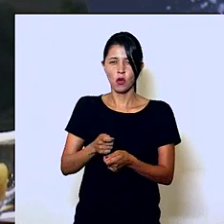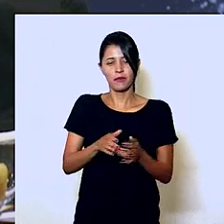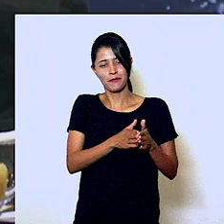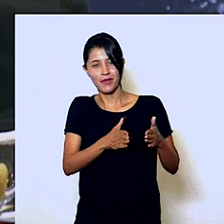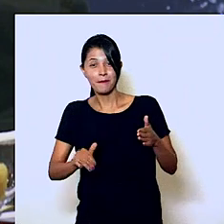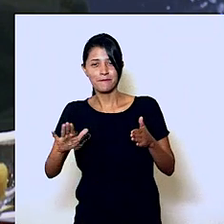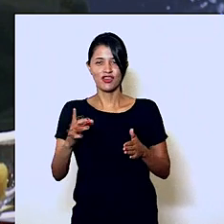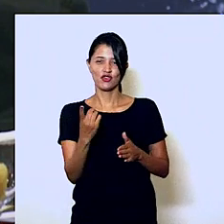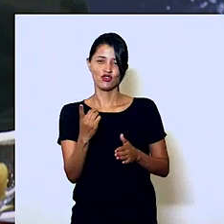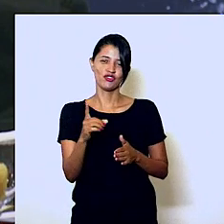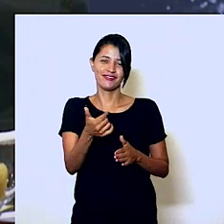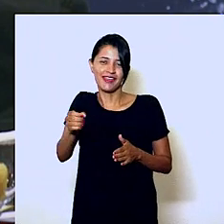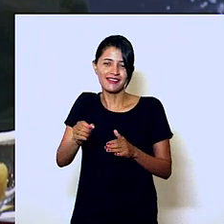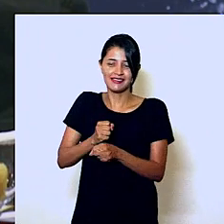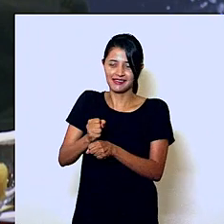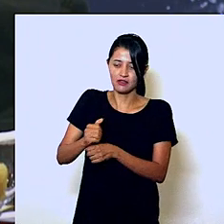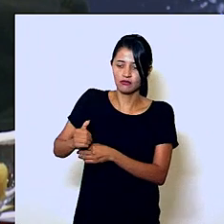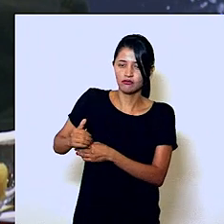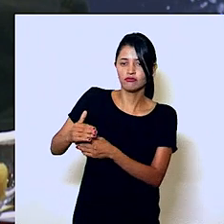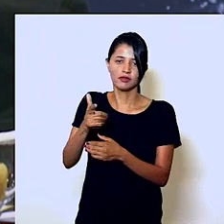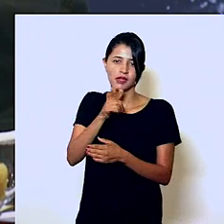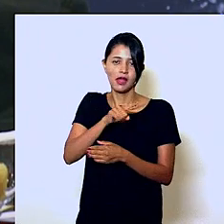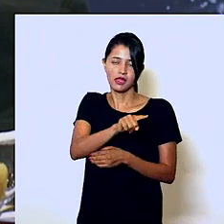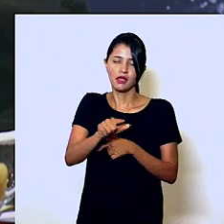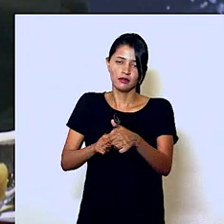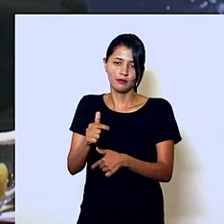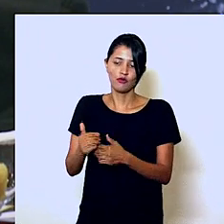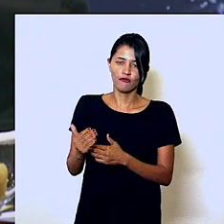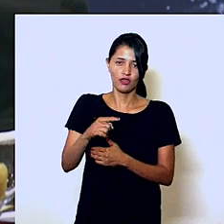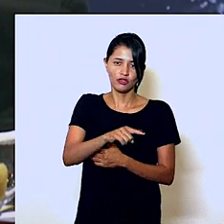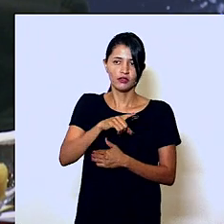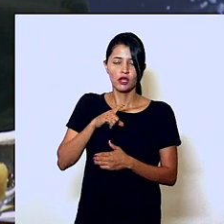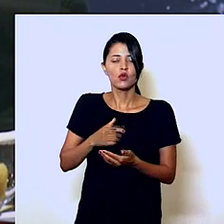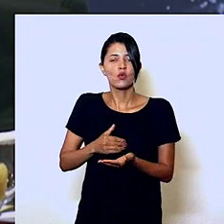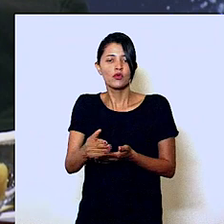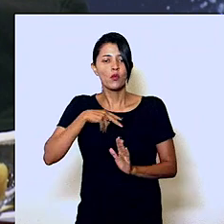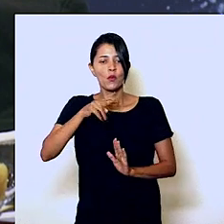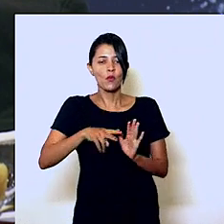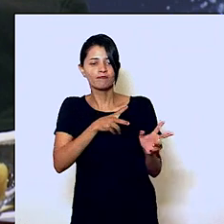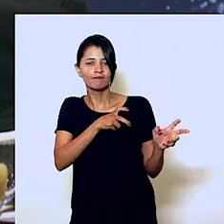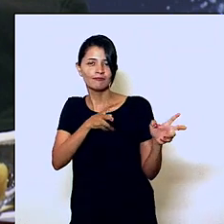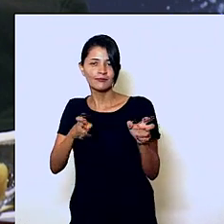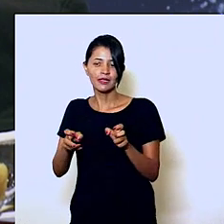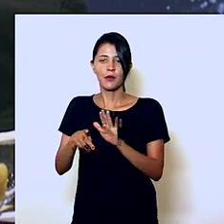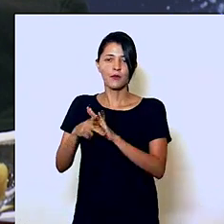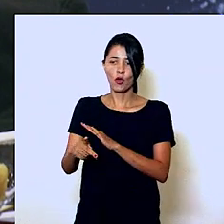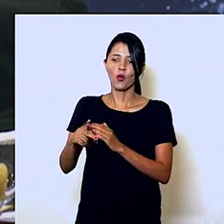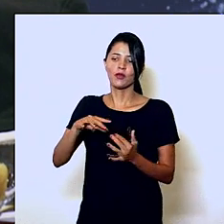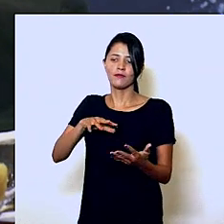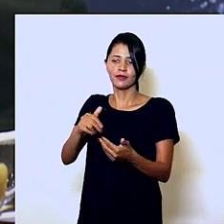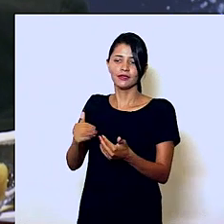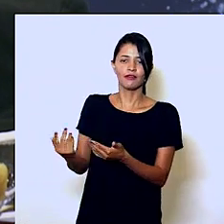do Departamento de Promoção Comercial, decorreu de uma leitura arguta das tendências internacionais do momento. O embaixador